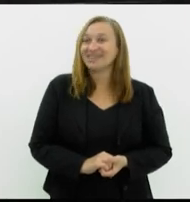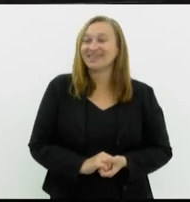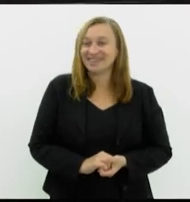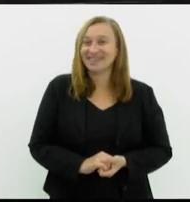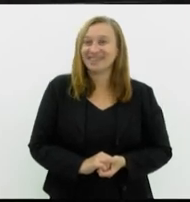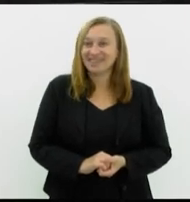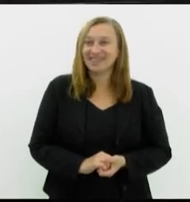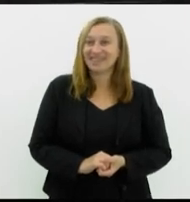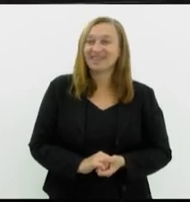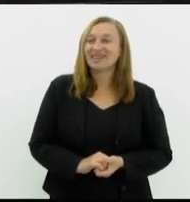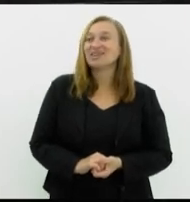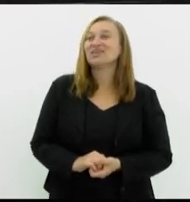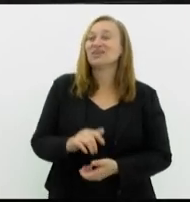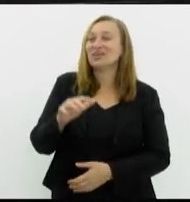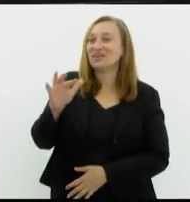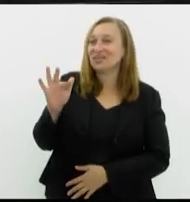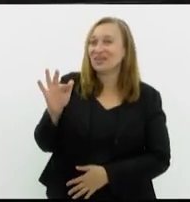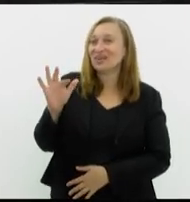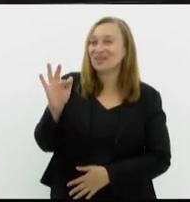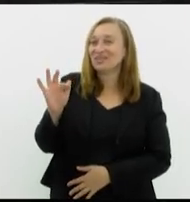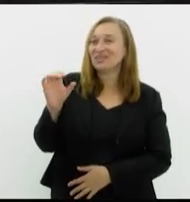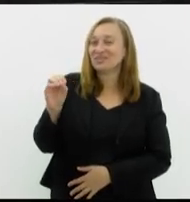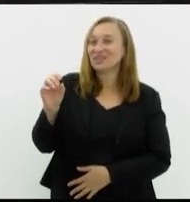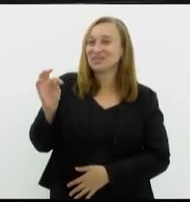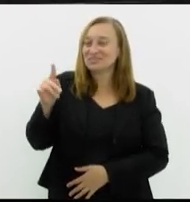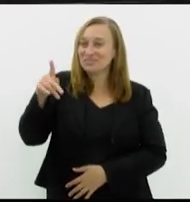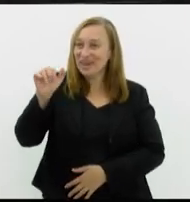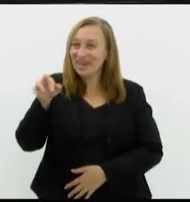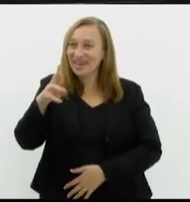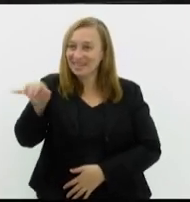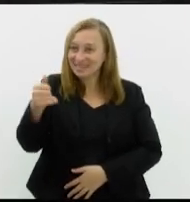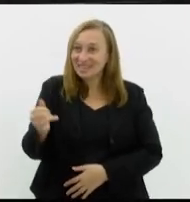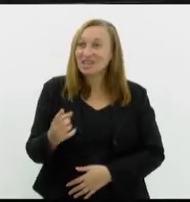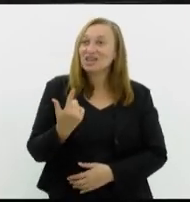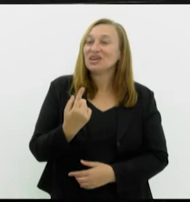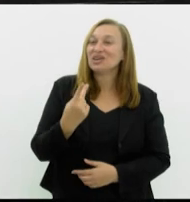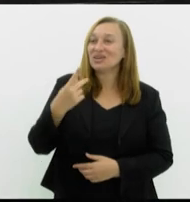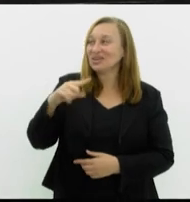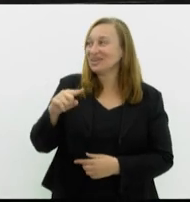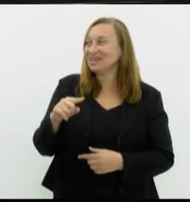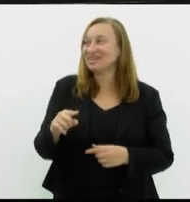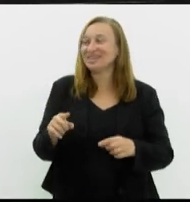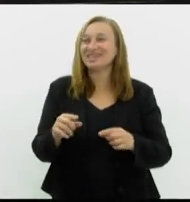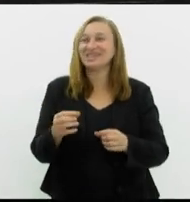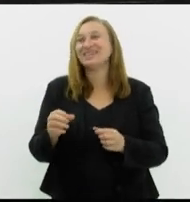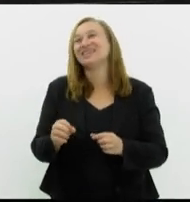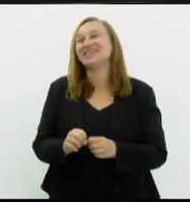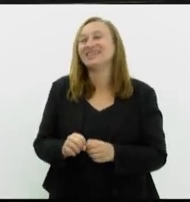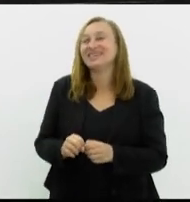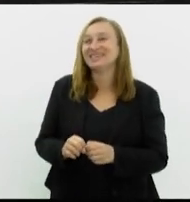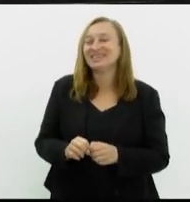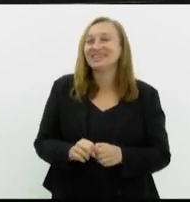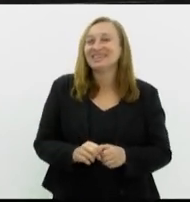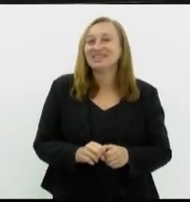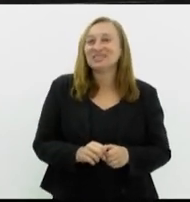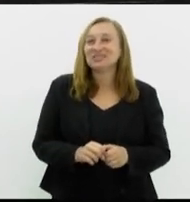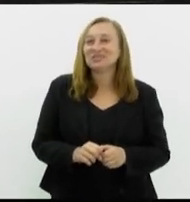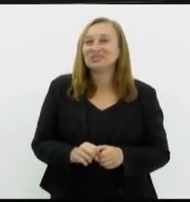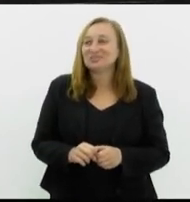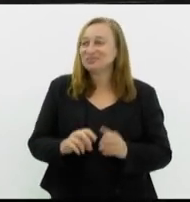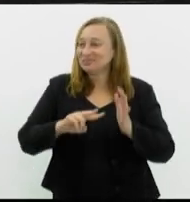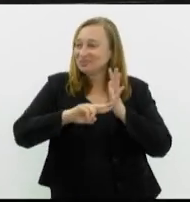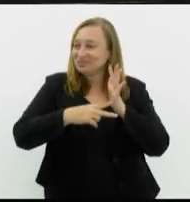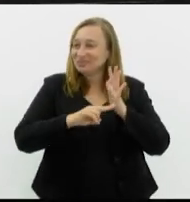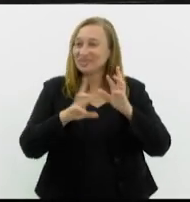a Fosperge, né, e outros sindicatos de categorias se reúnem para